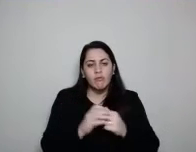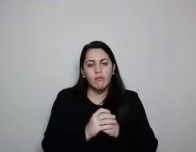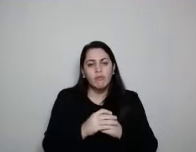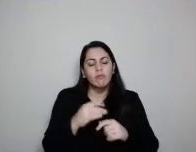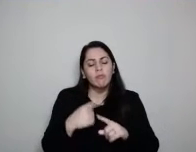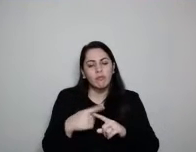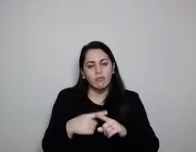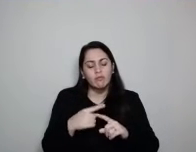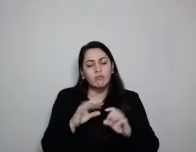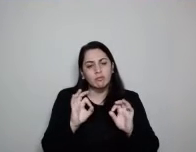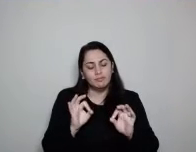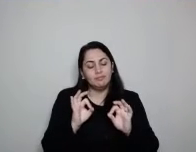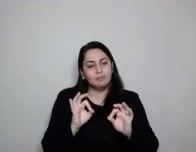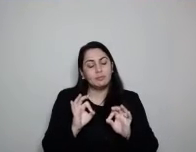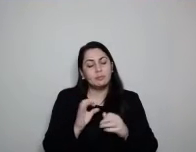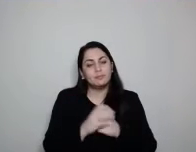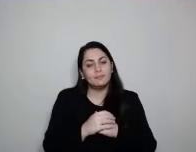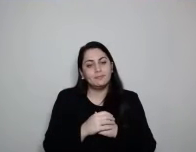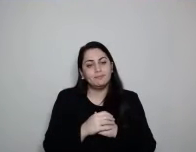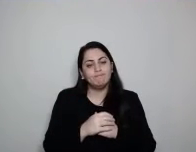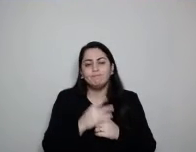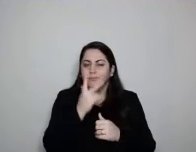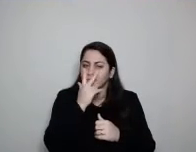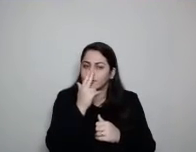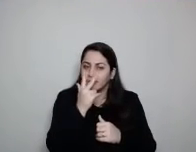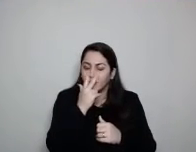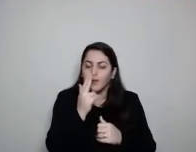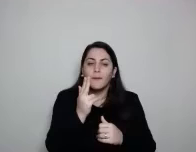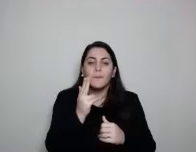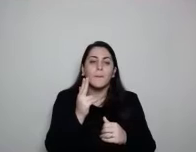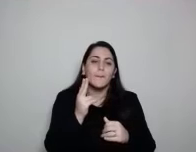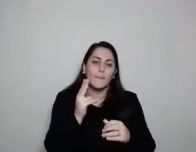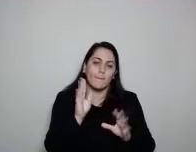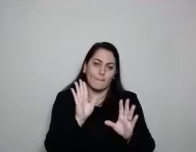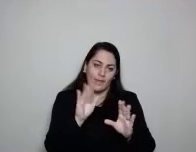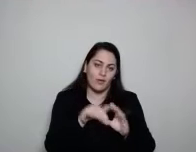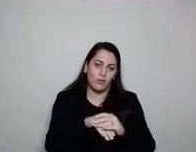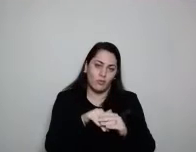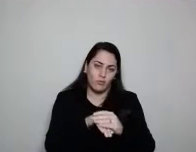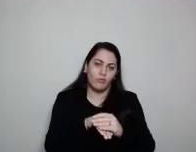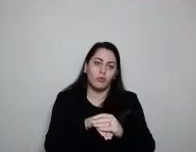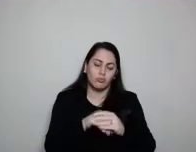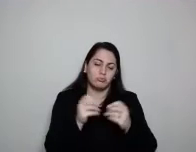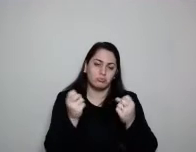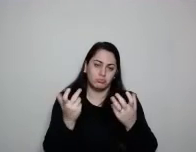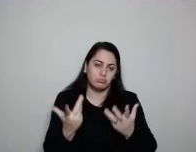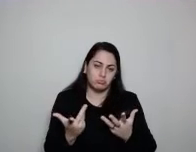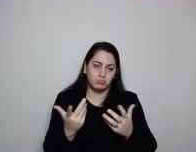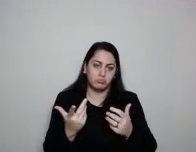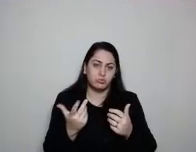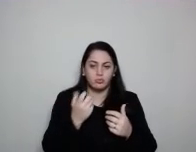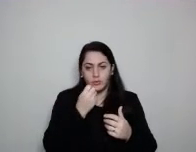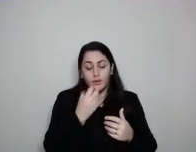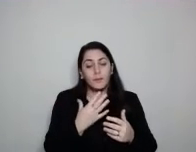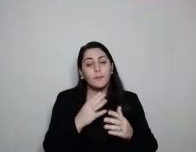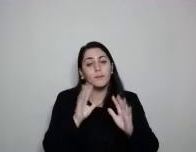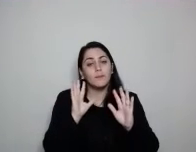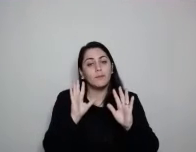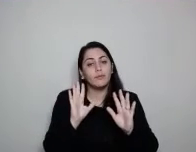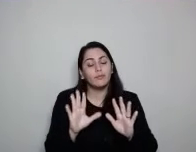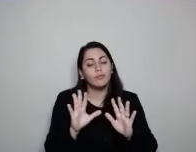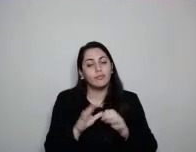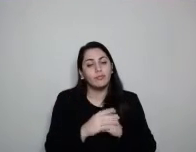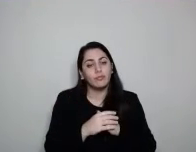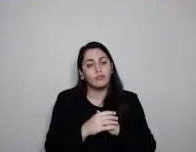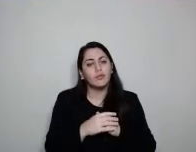realmente me parece que o voto tecnicamente está bem colocado. Mas eu tive